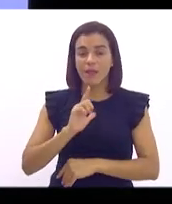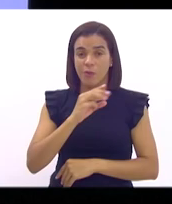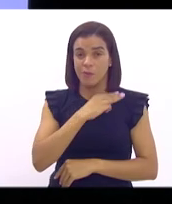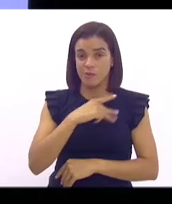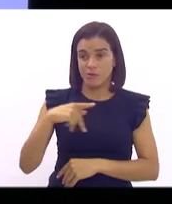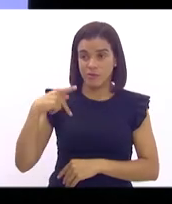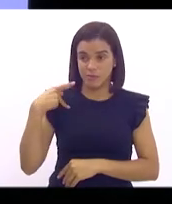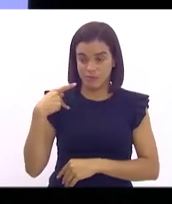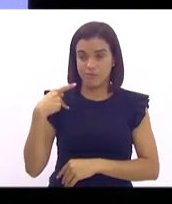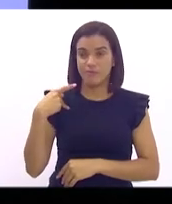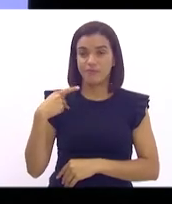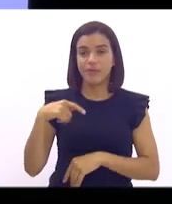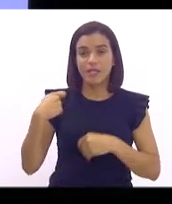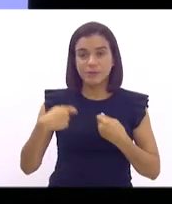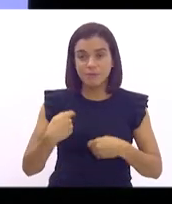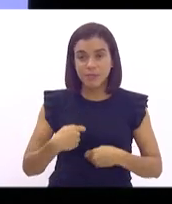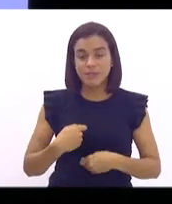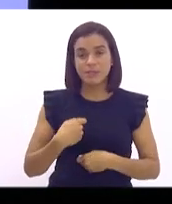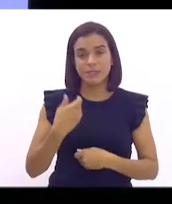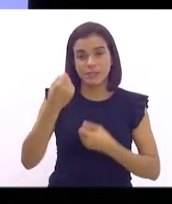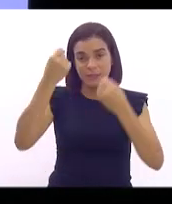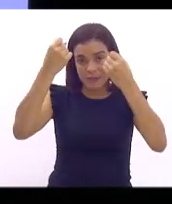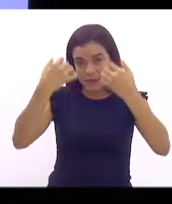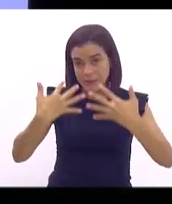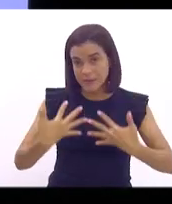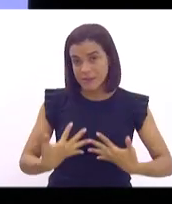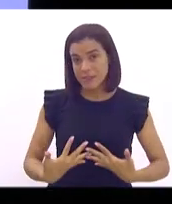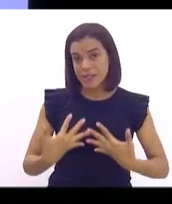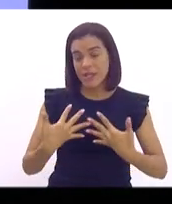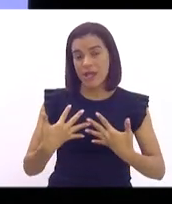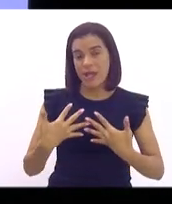Público. E a gente precisa definir que a entrada no NAVE é para o